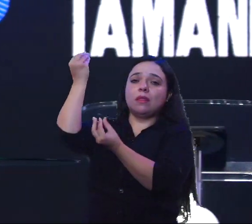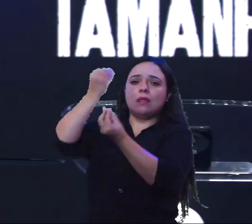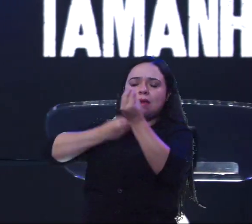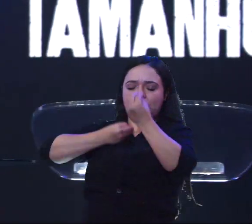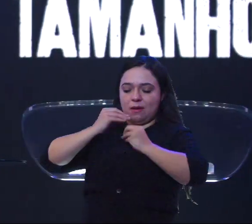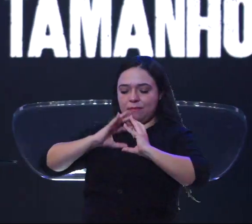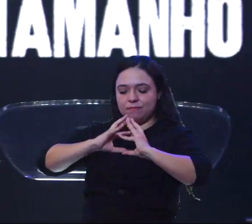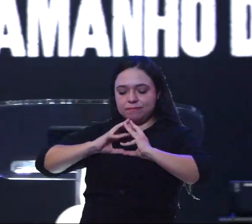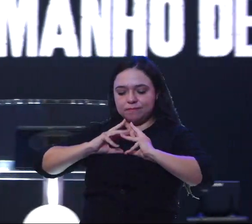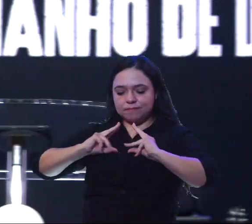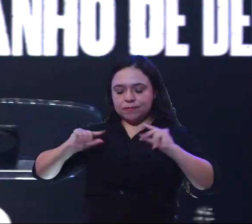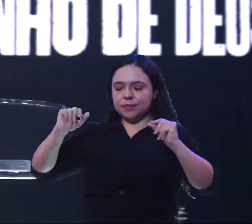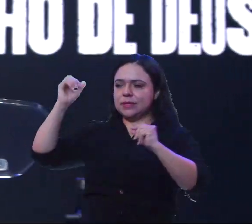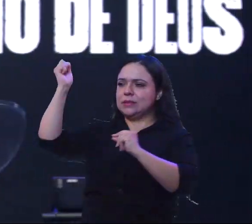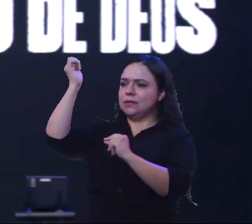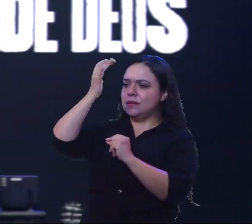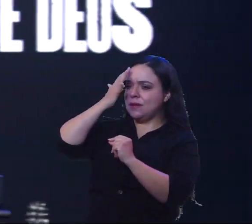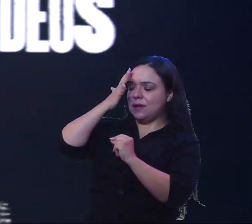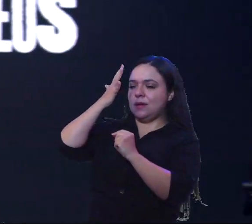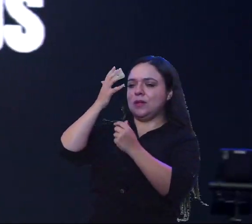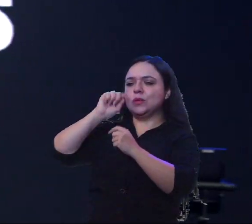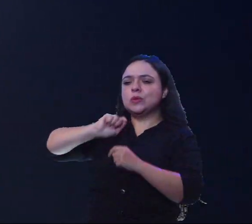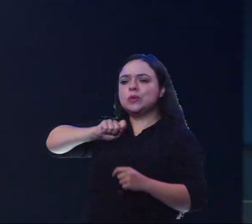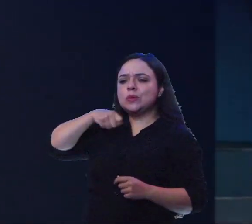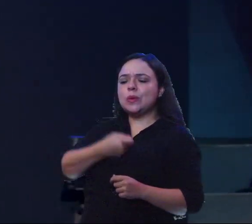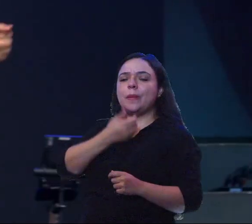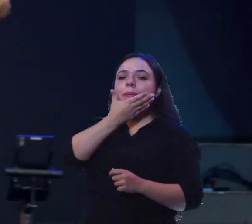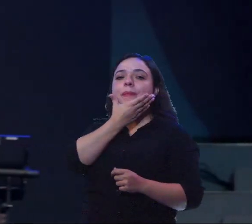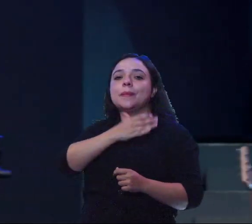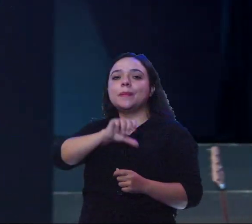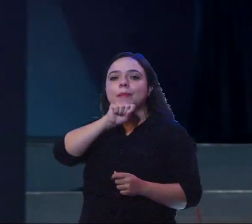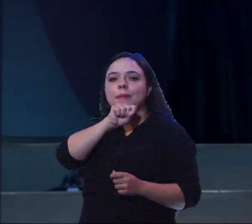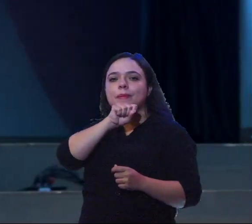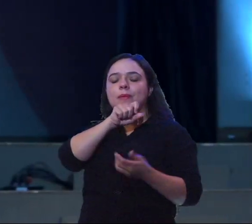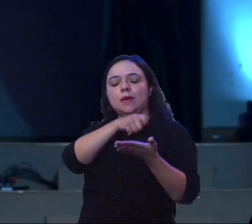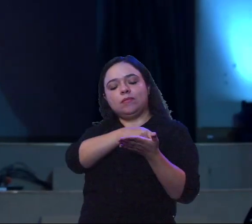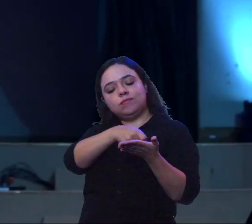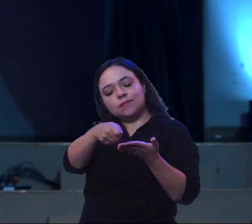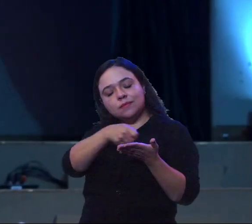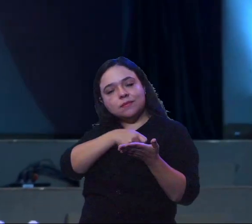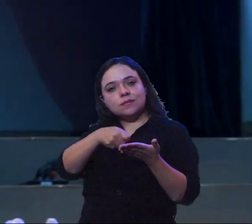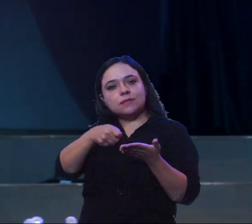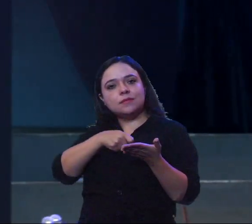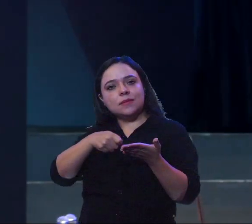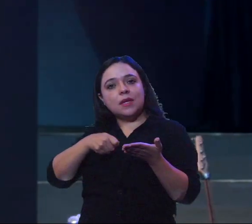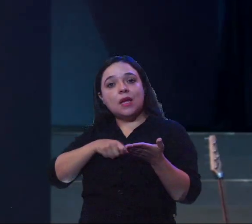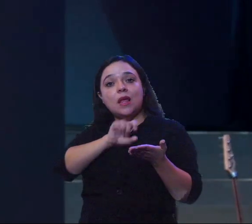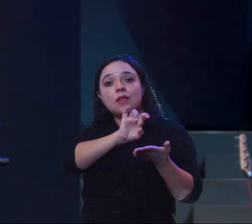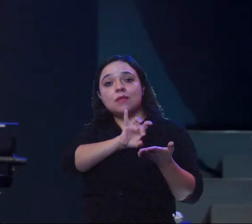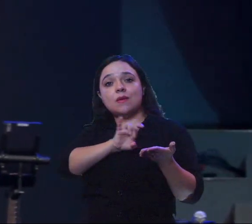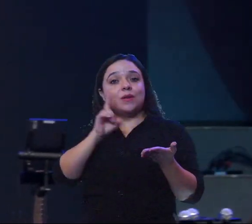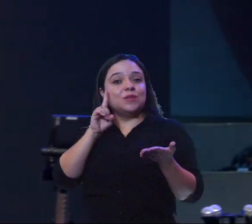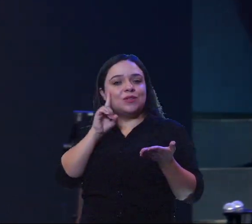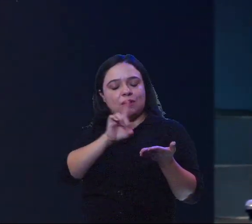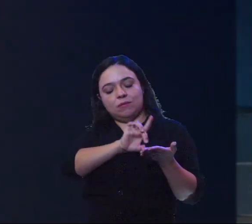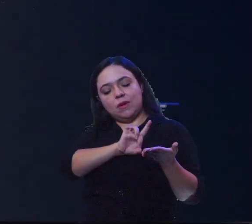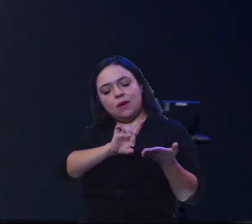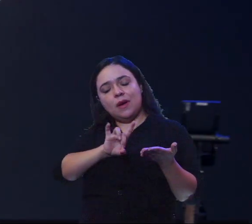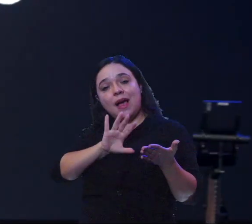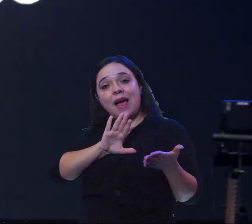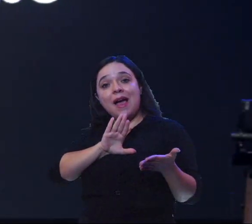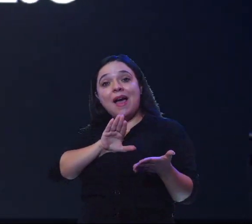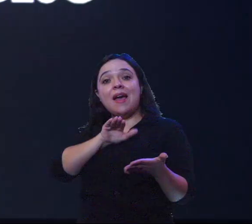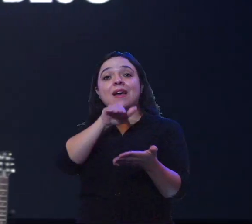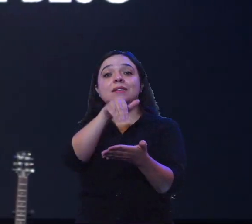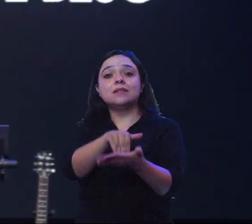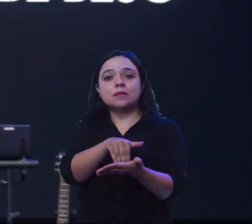feridas dele. Deus ia resolvendo questões de paternidade dele. Ele ia anotando, escrevendo e colocando tudo isso, até que em um certo momento, aquele